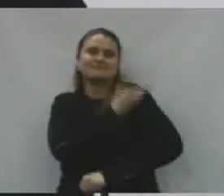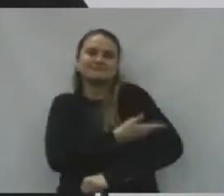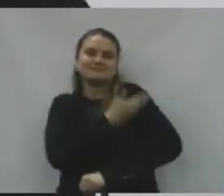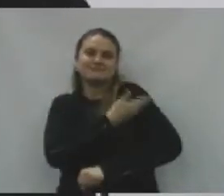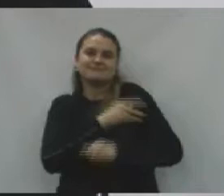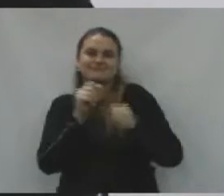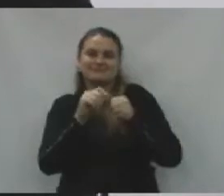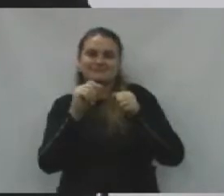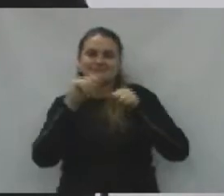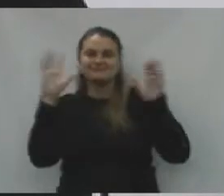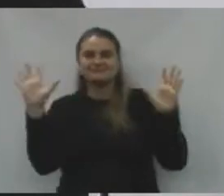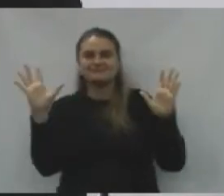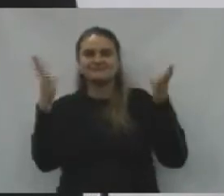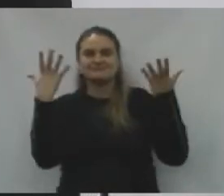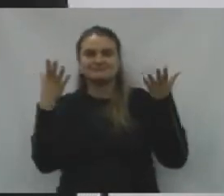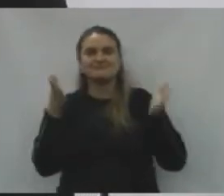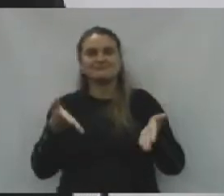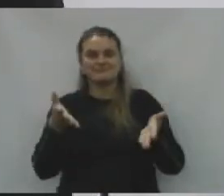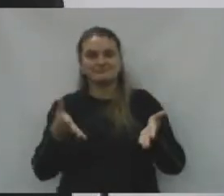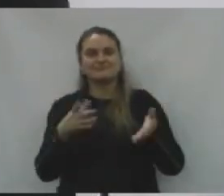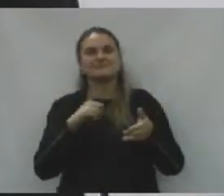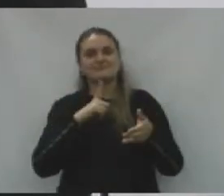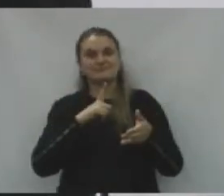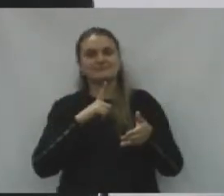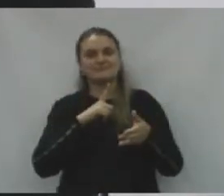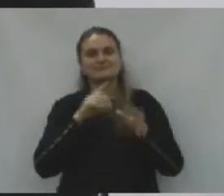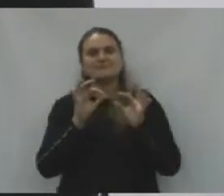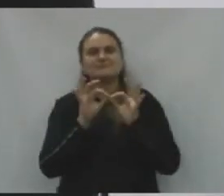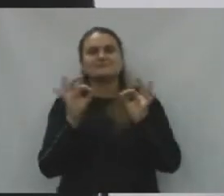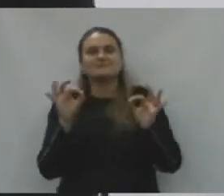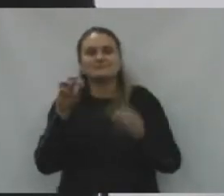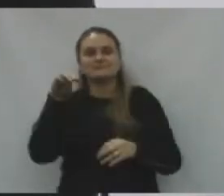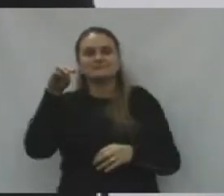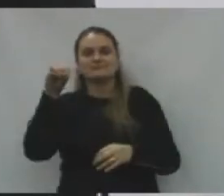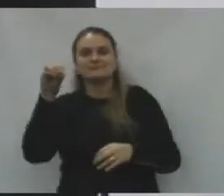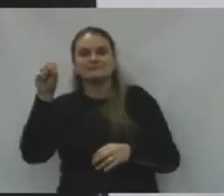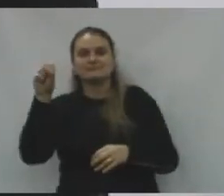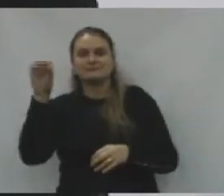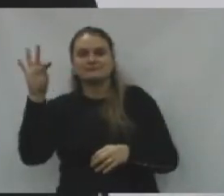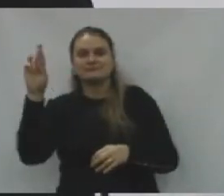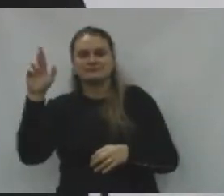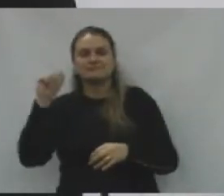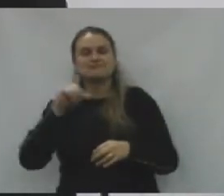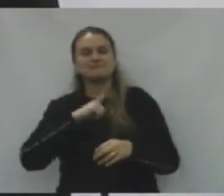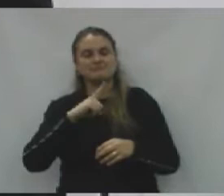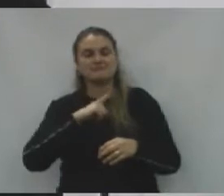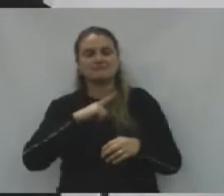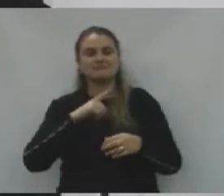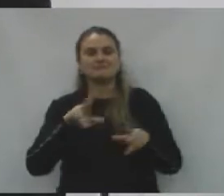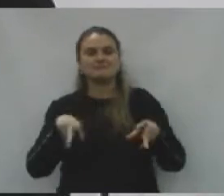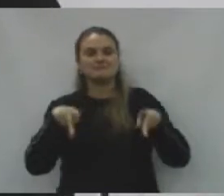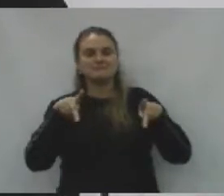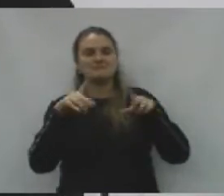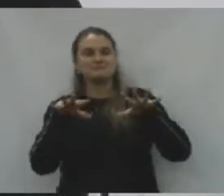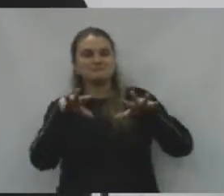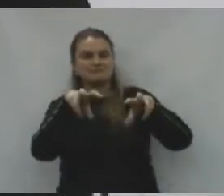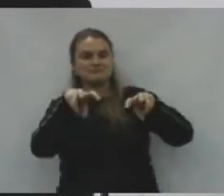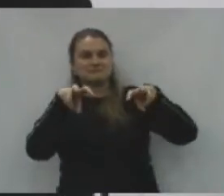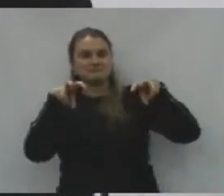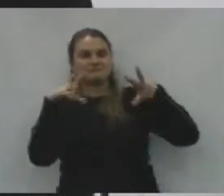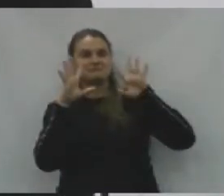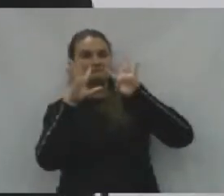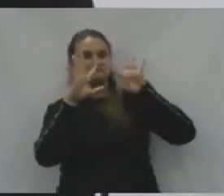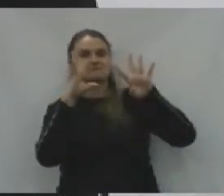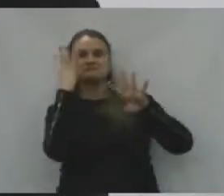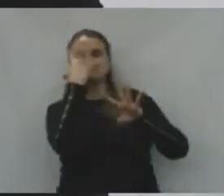conseguem, por meio desses festivais, que agora está se transformando essa simples mostra, conseguem brindar a população com